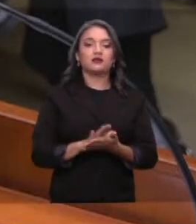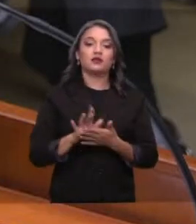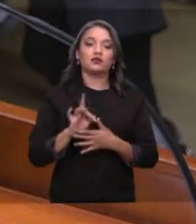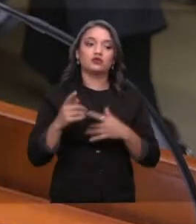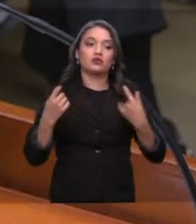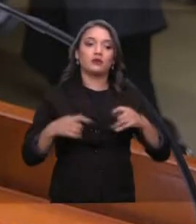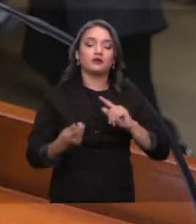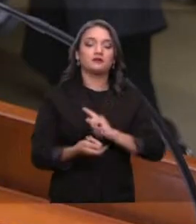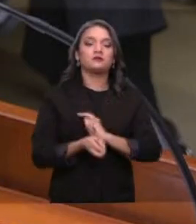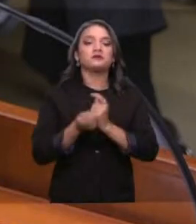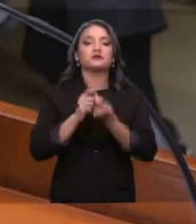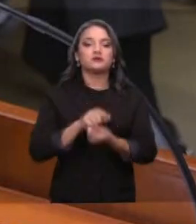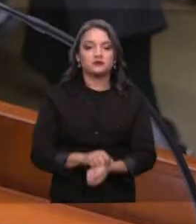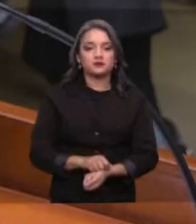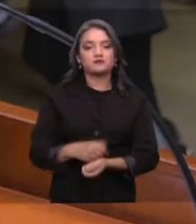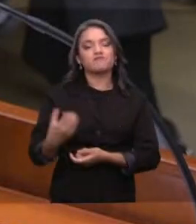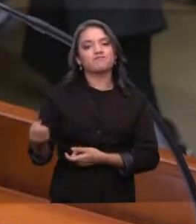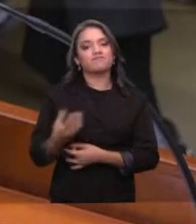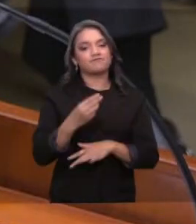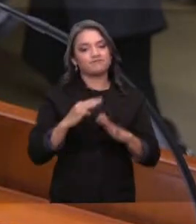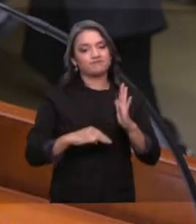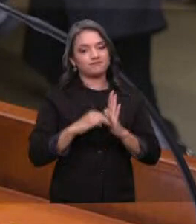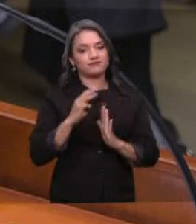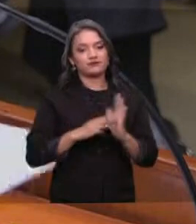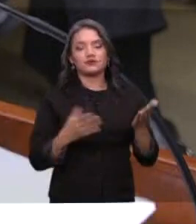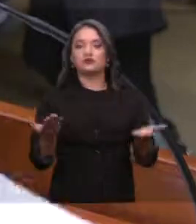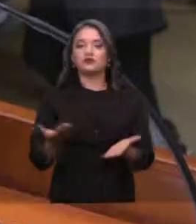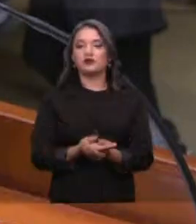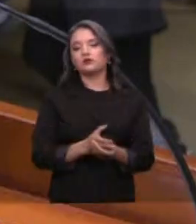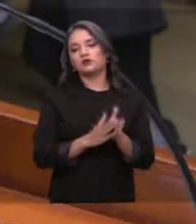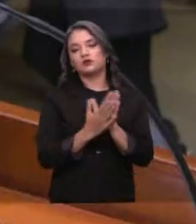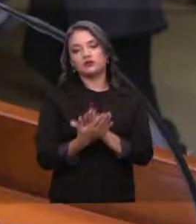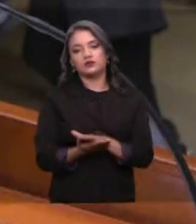a adaptação a uma nova metodologia processual.